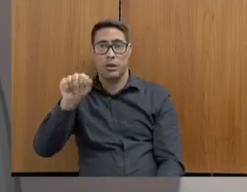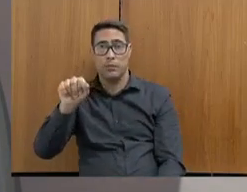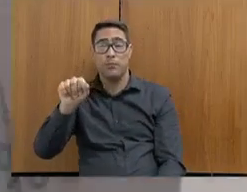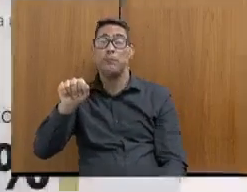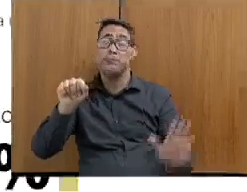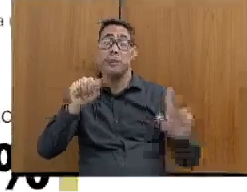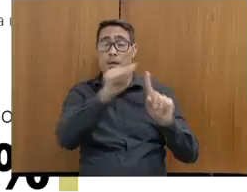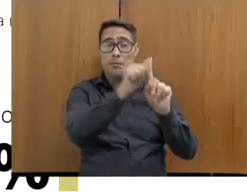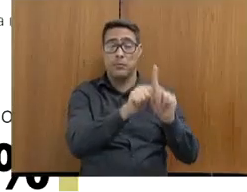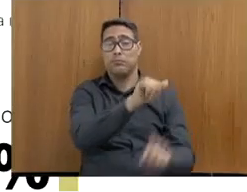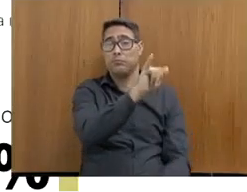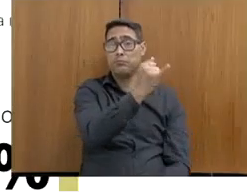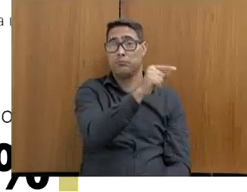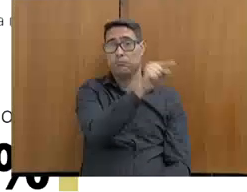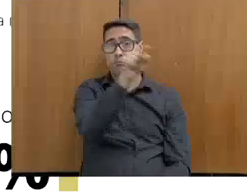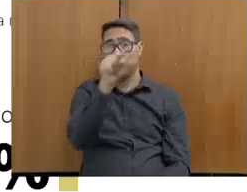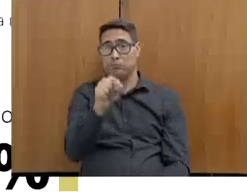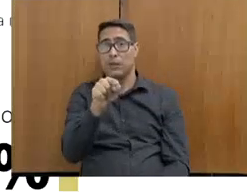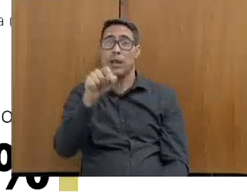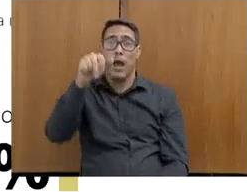a maio de 2023